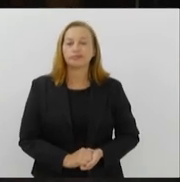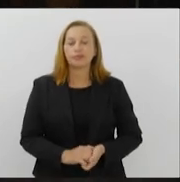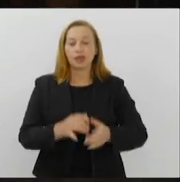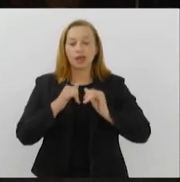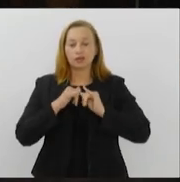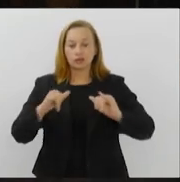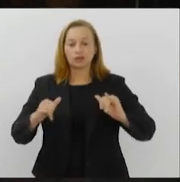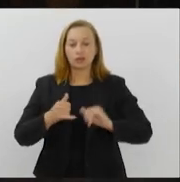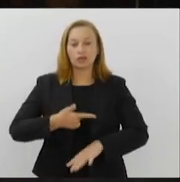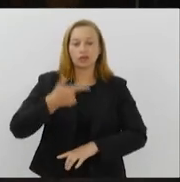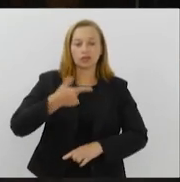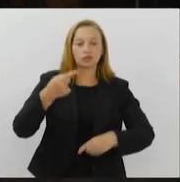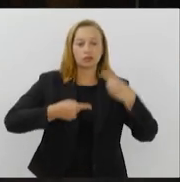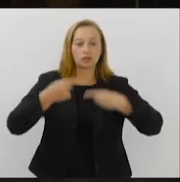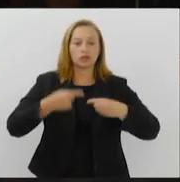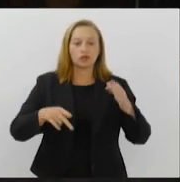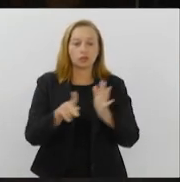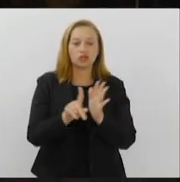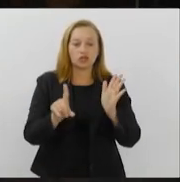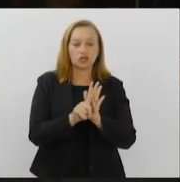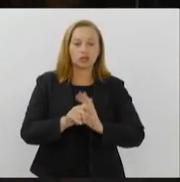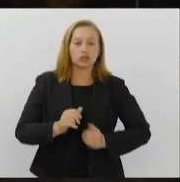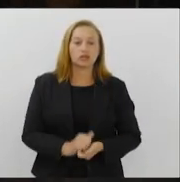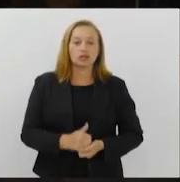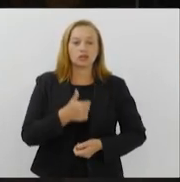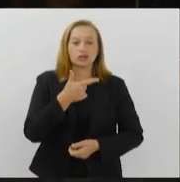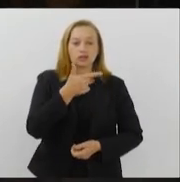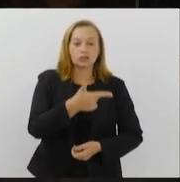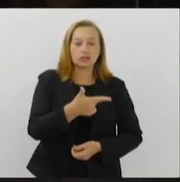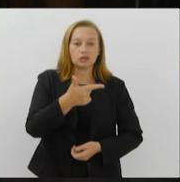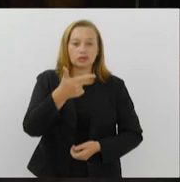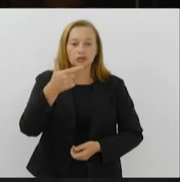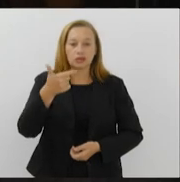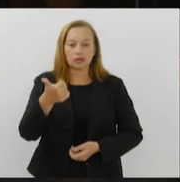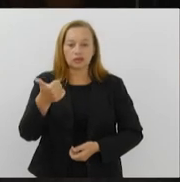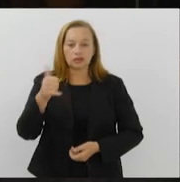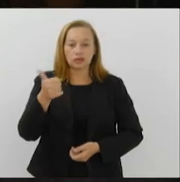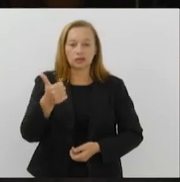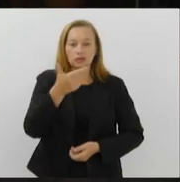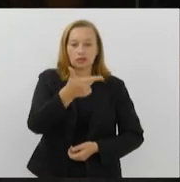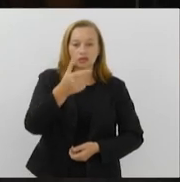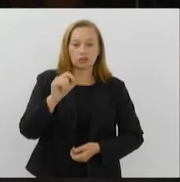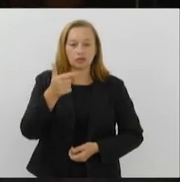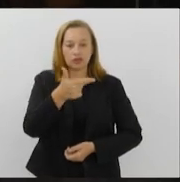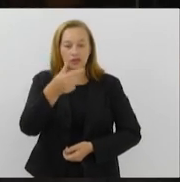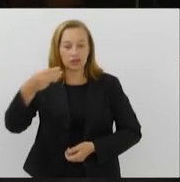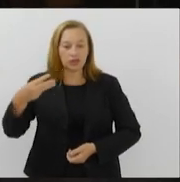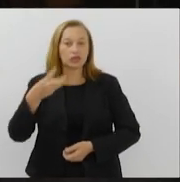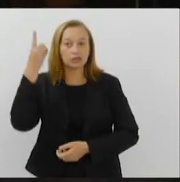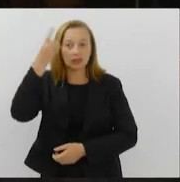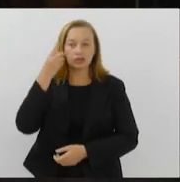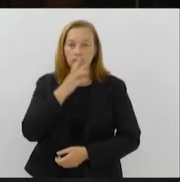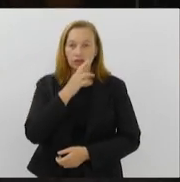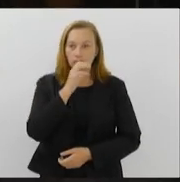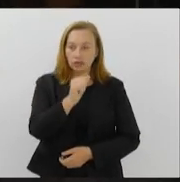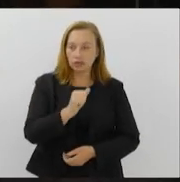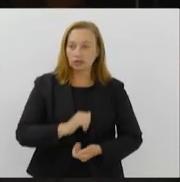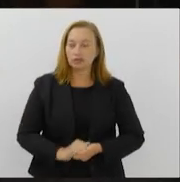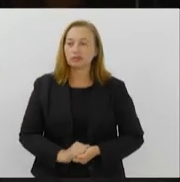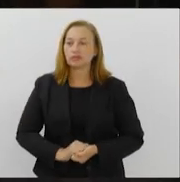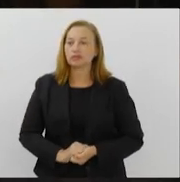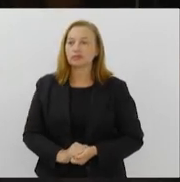em segunda discussão, projeto de lei número 211 de 2023, de autoria do deputado Rodrigo Amorim, que dispõe